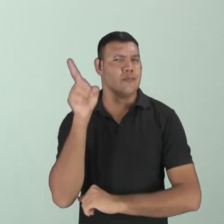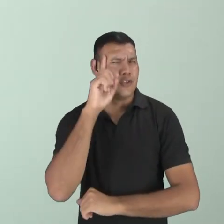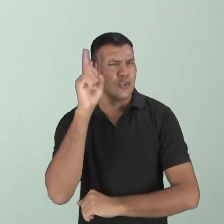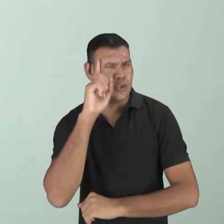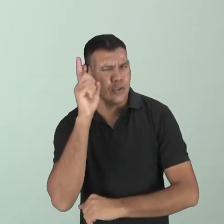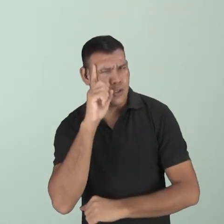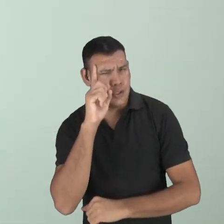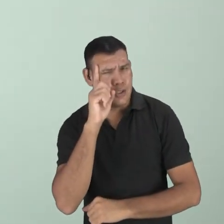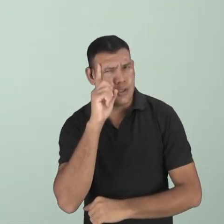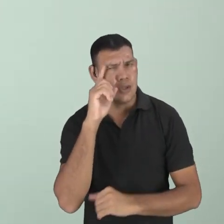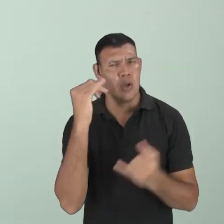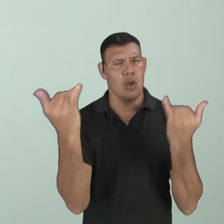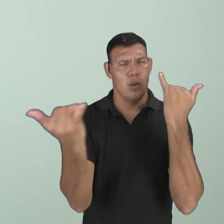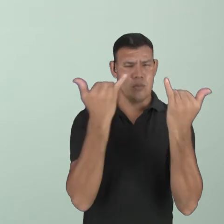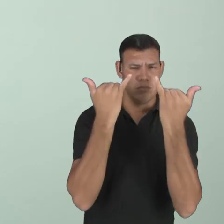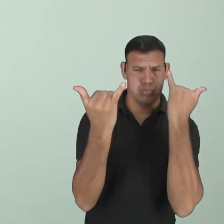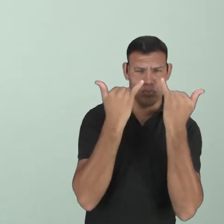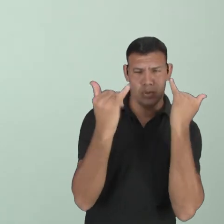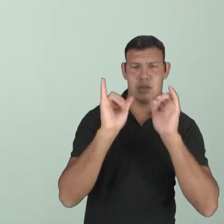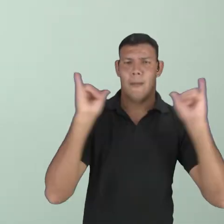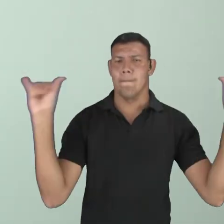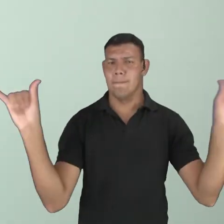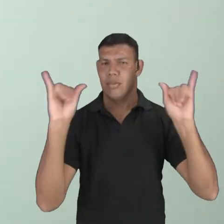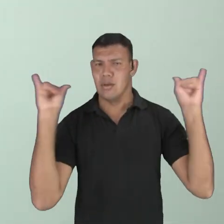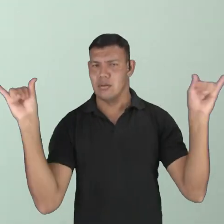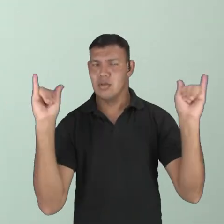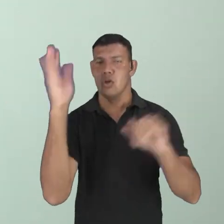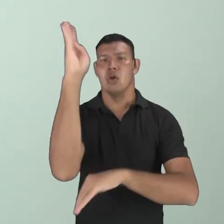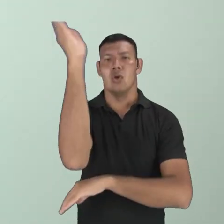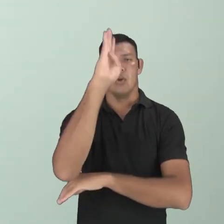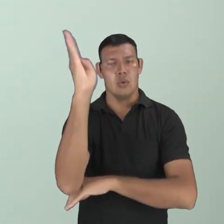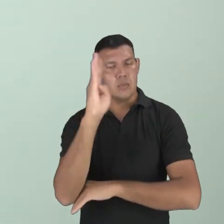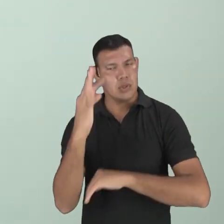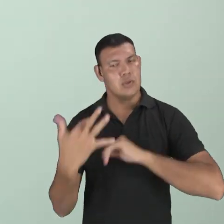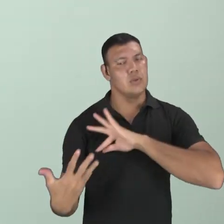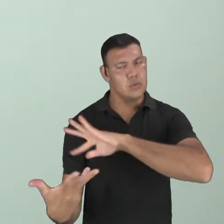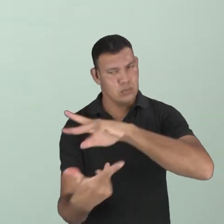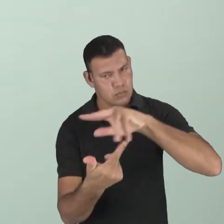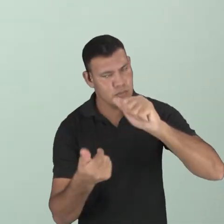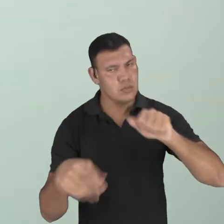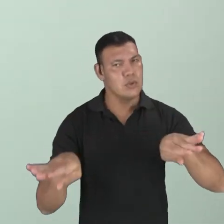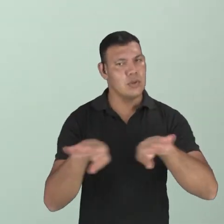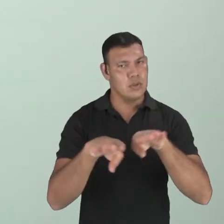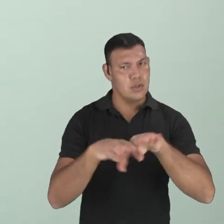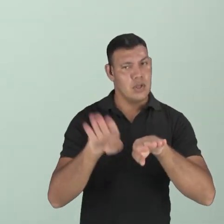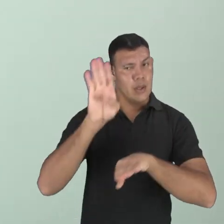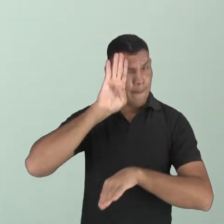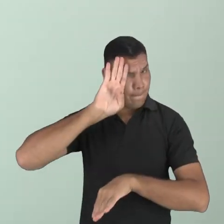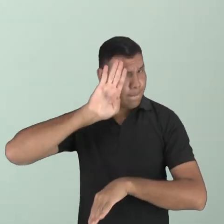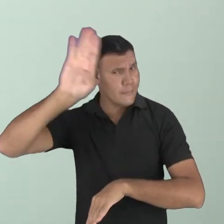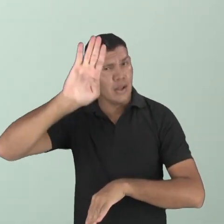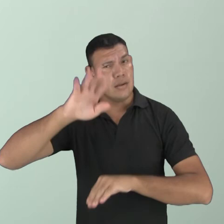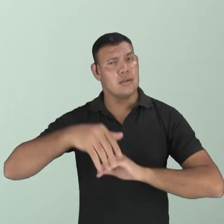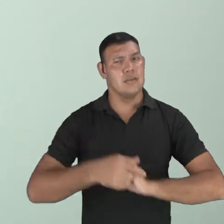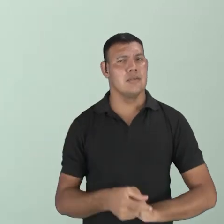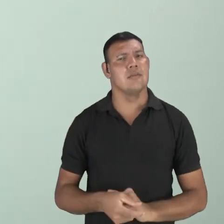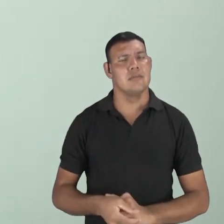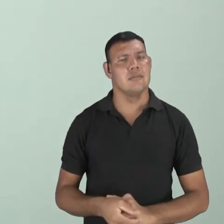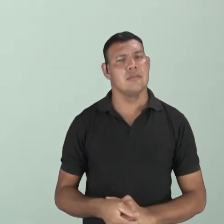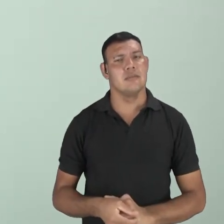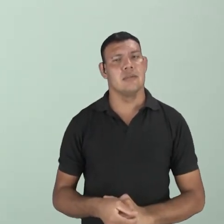diversas notícias do meio ambiente, não só do Brasil, do mundo, mas aí as principais que